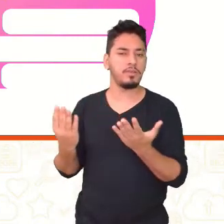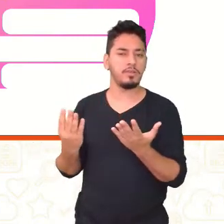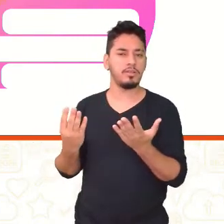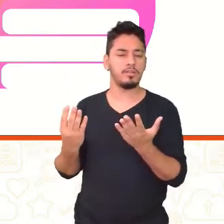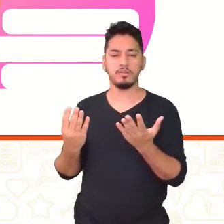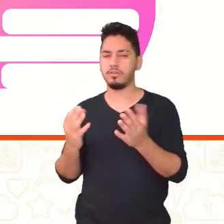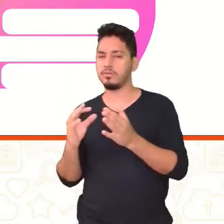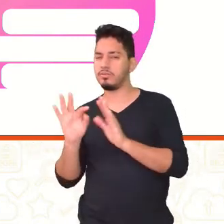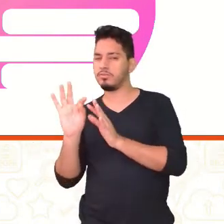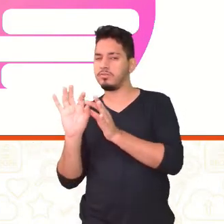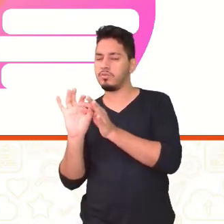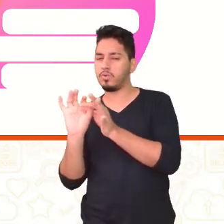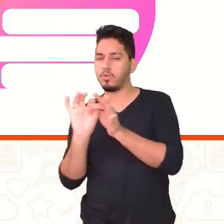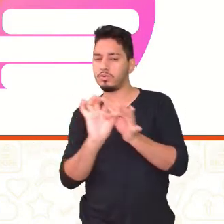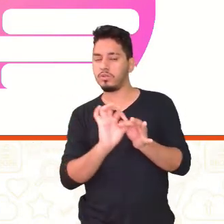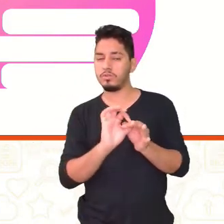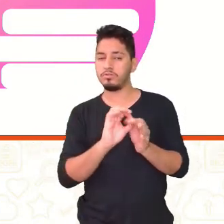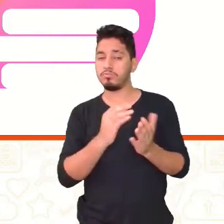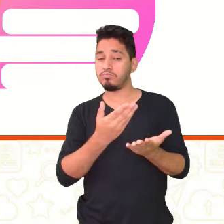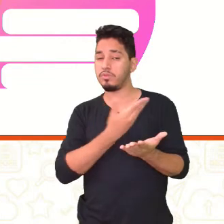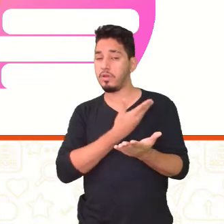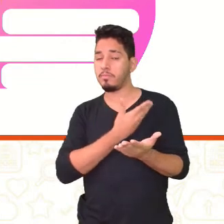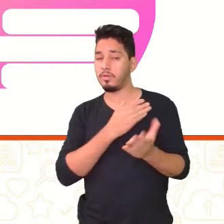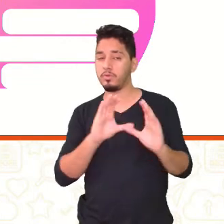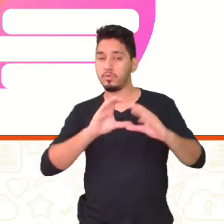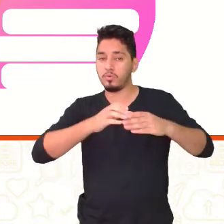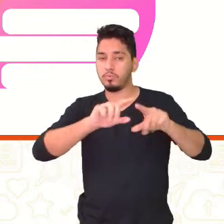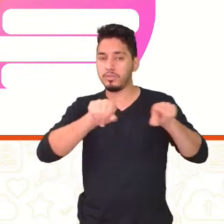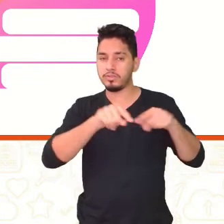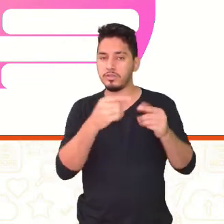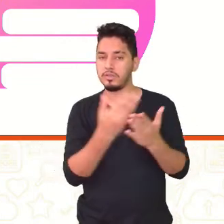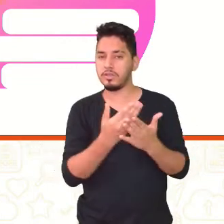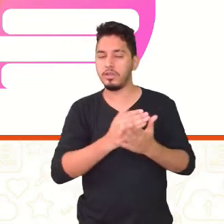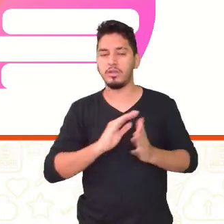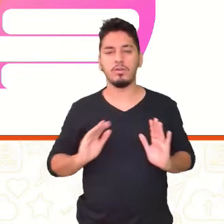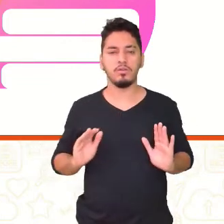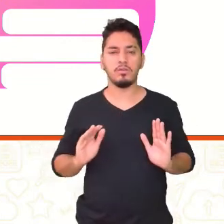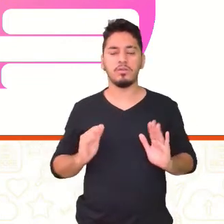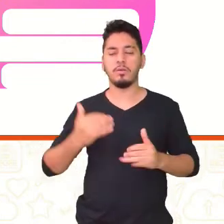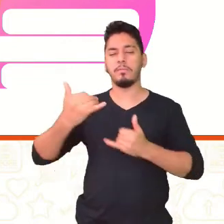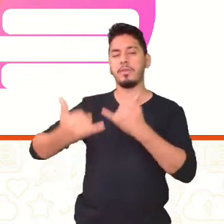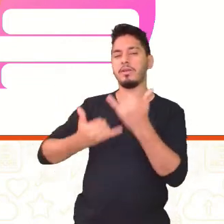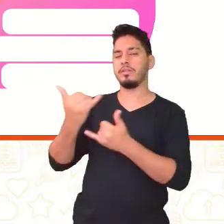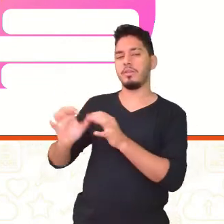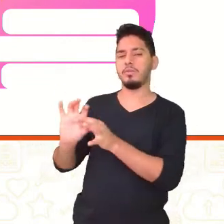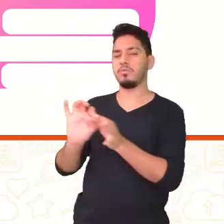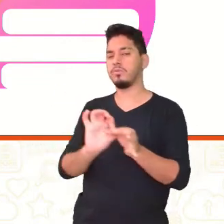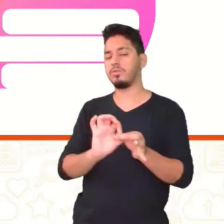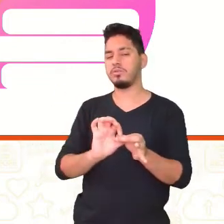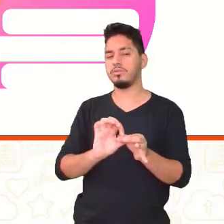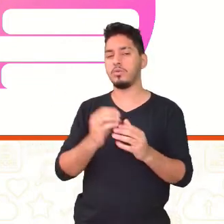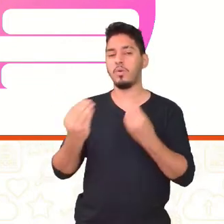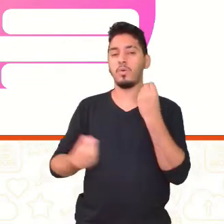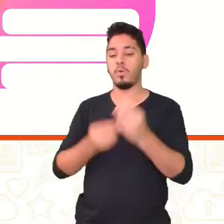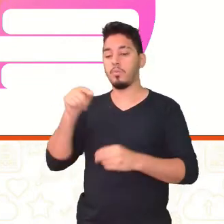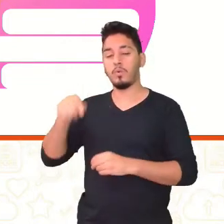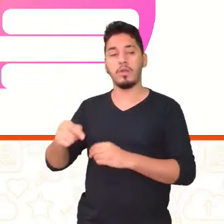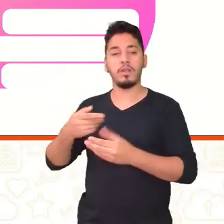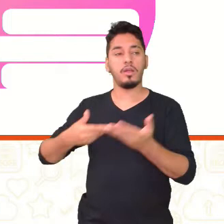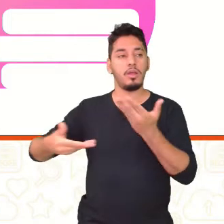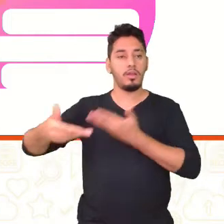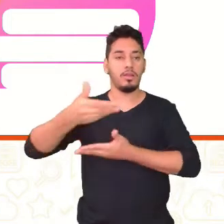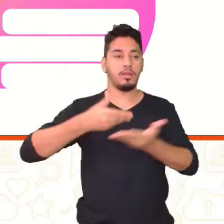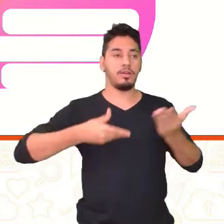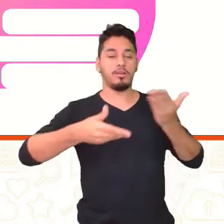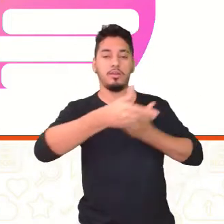contexto de interação, por exemplo, com os colegas lá na sala de aula, né? Ao contexto de brincadeira da escola, como ele interage com as